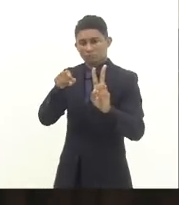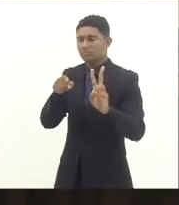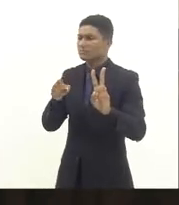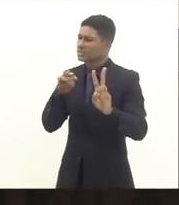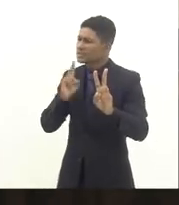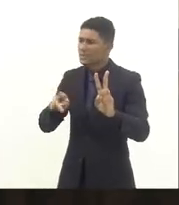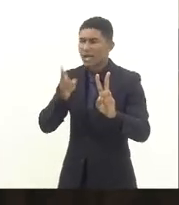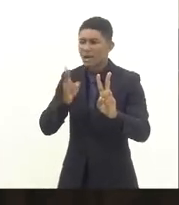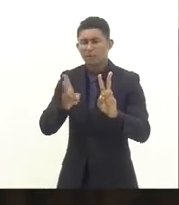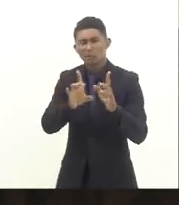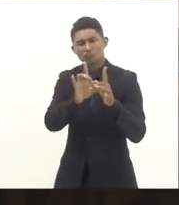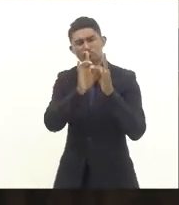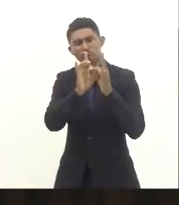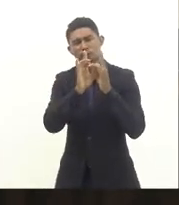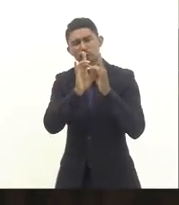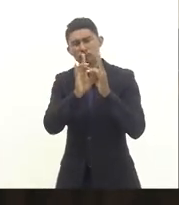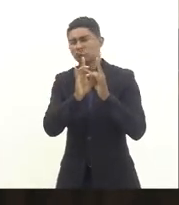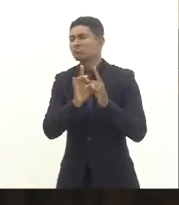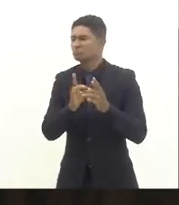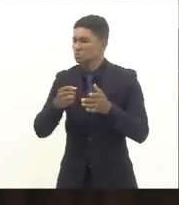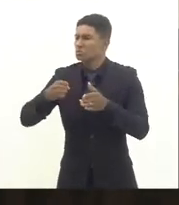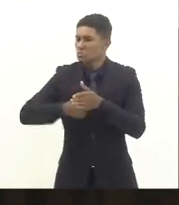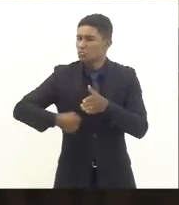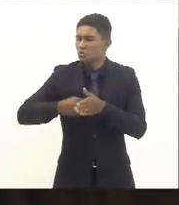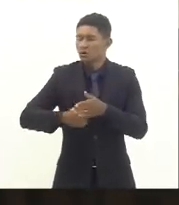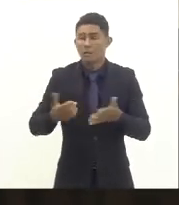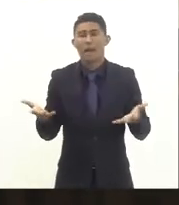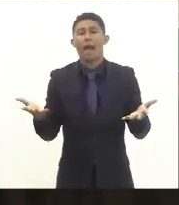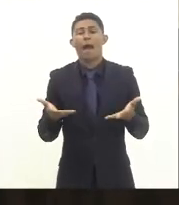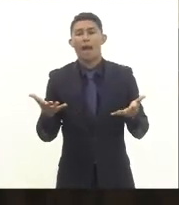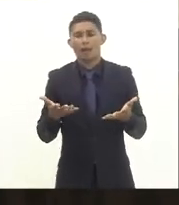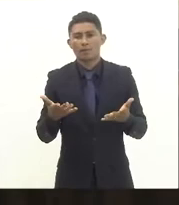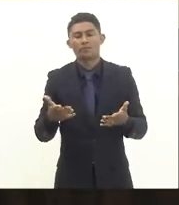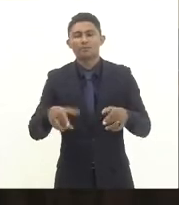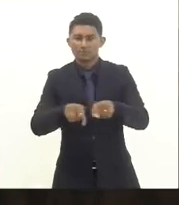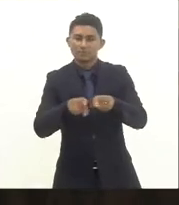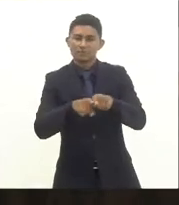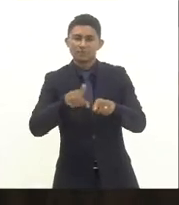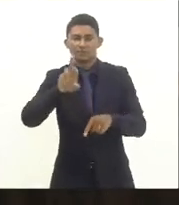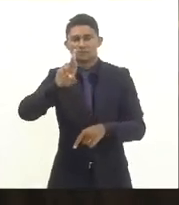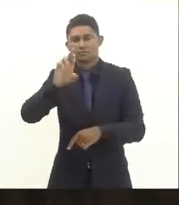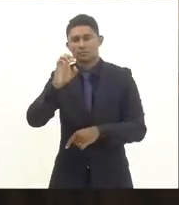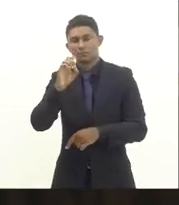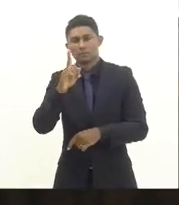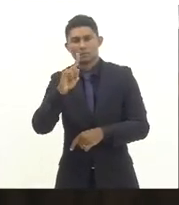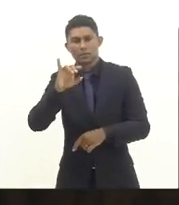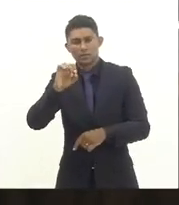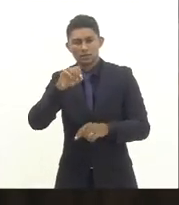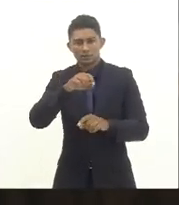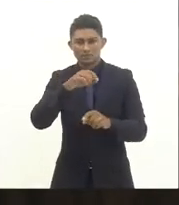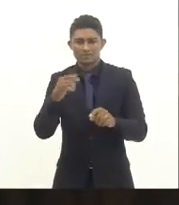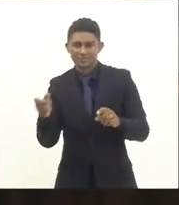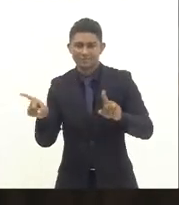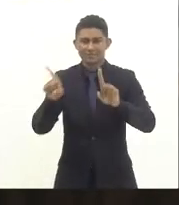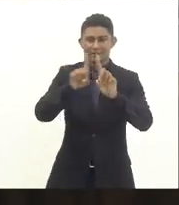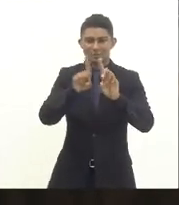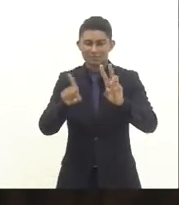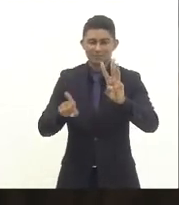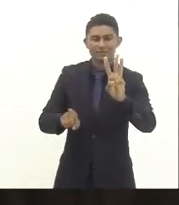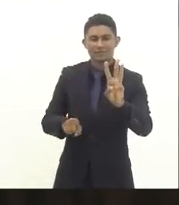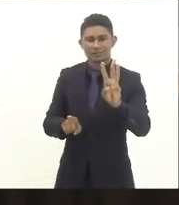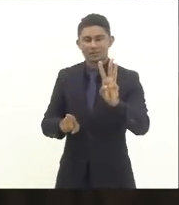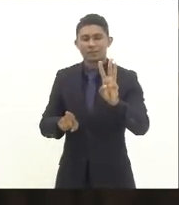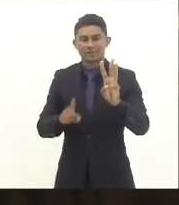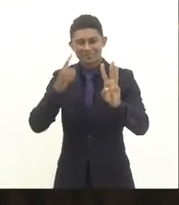juntos em relação à questão da idade e no final agora Deputado Rodrigo Amorim conduziu a reunião juntamente